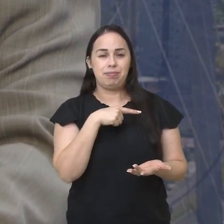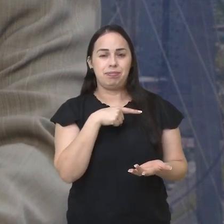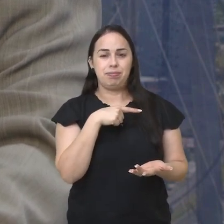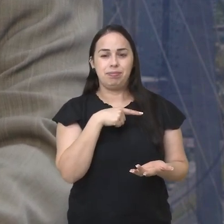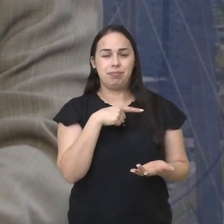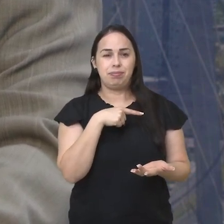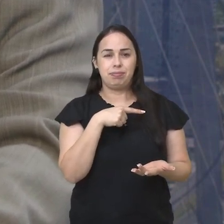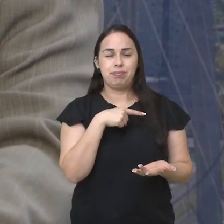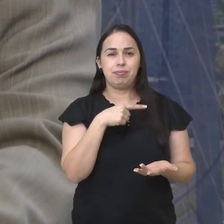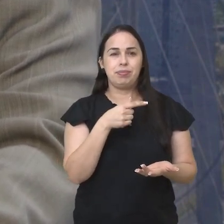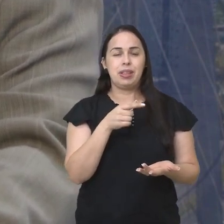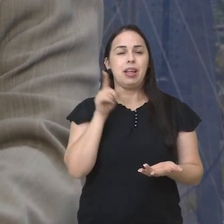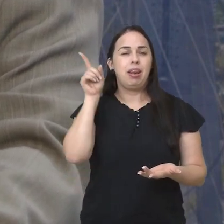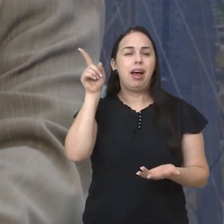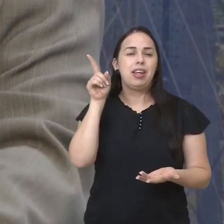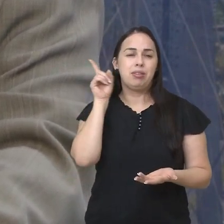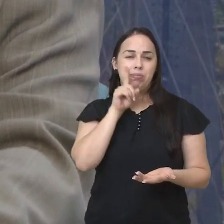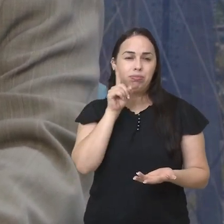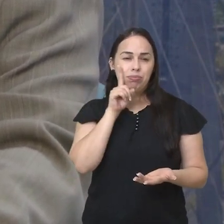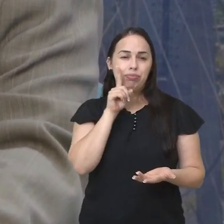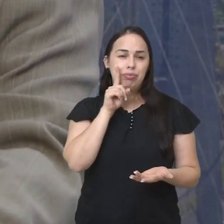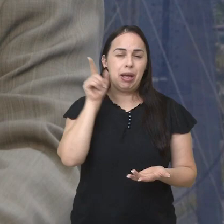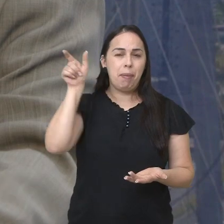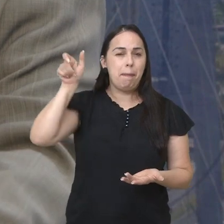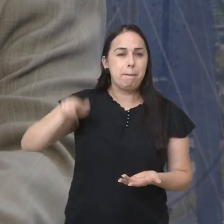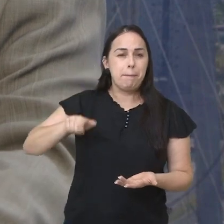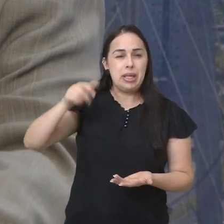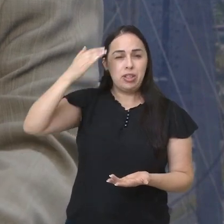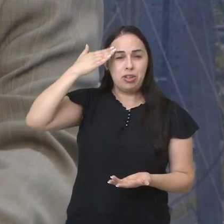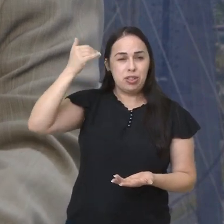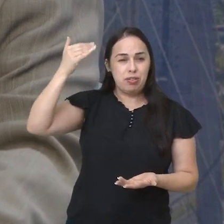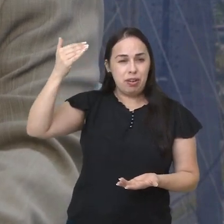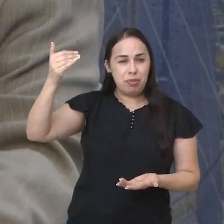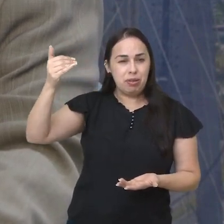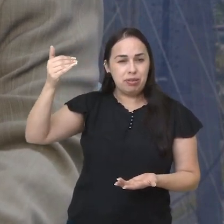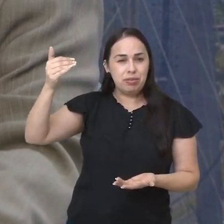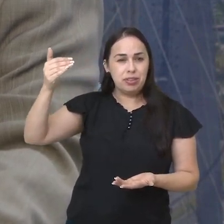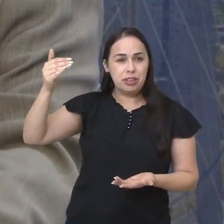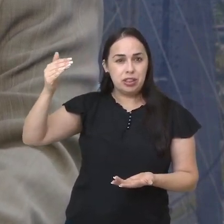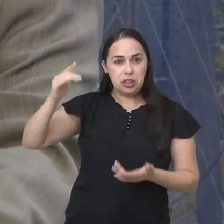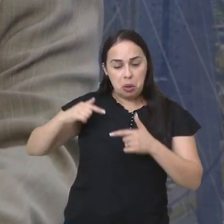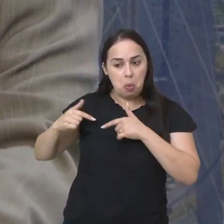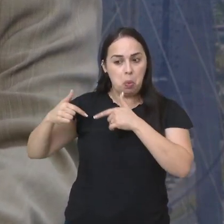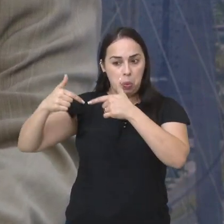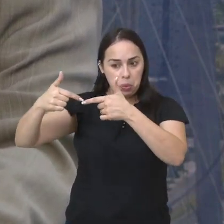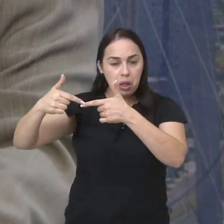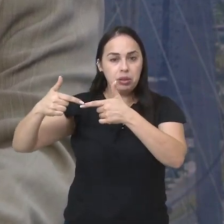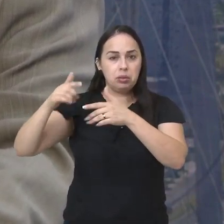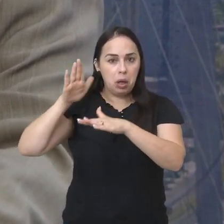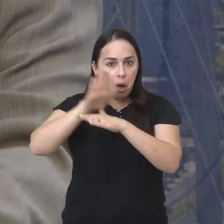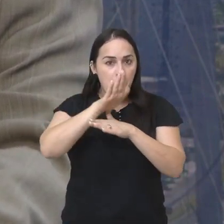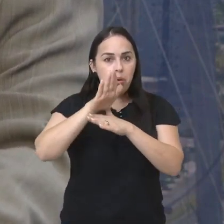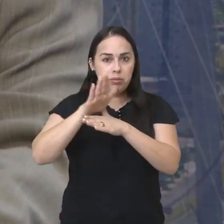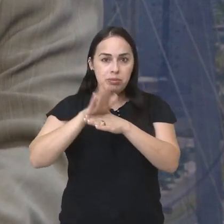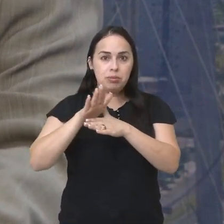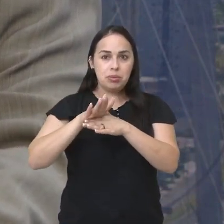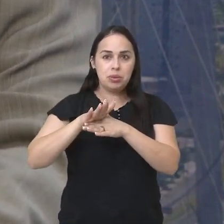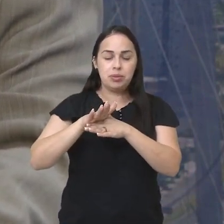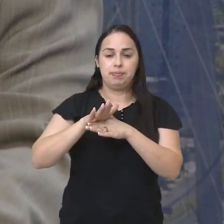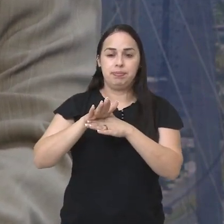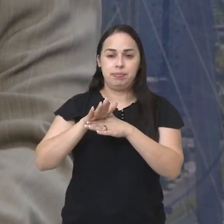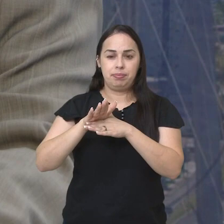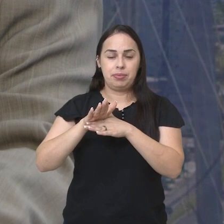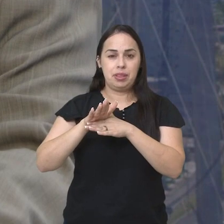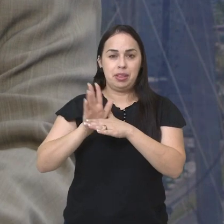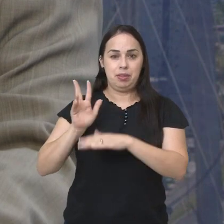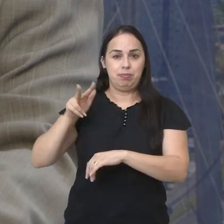aí, Beyoncé em Nova York. Então são pessoas assim que estão engajadas com a causa, né? E trazem